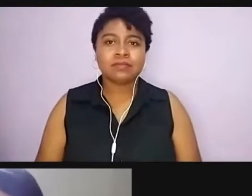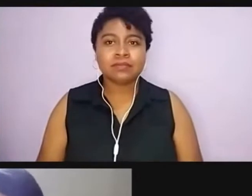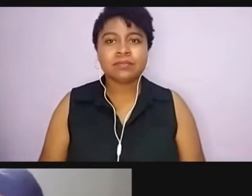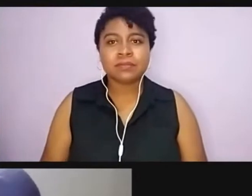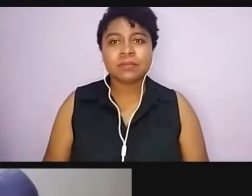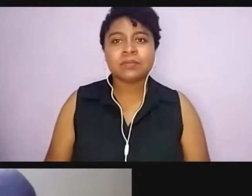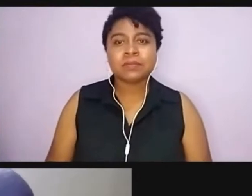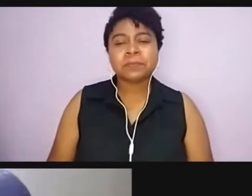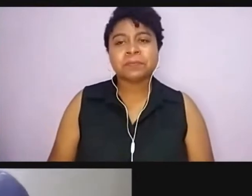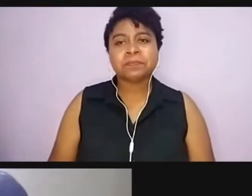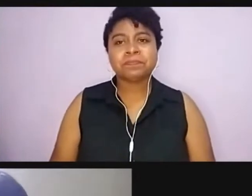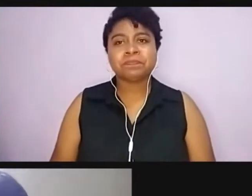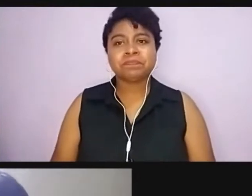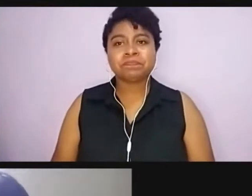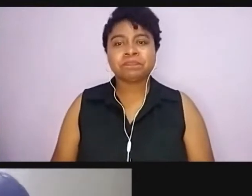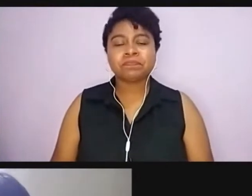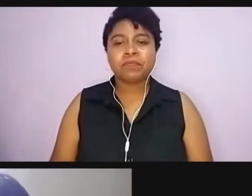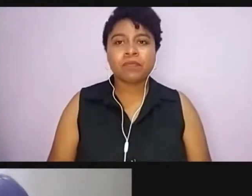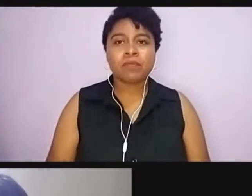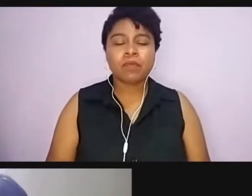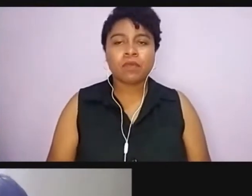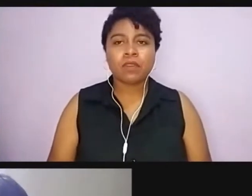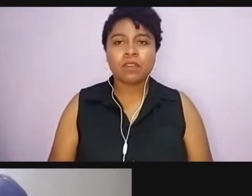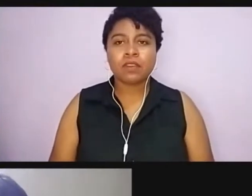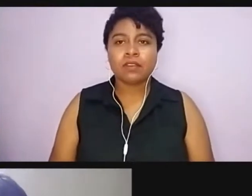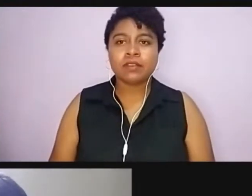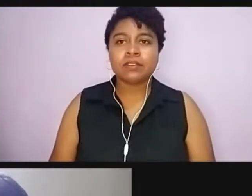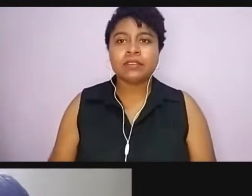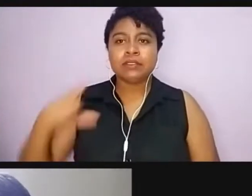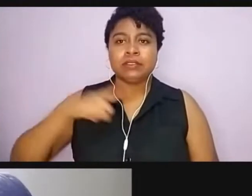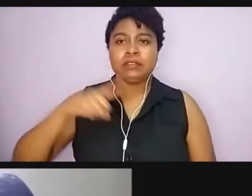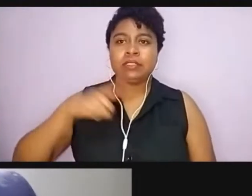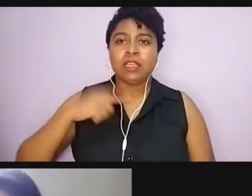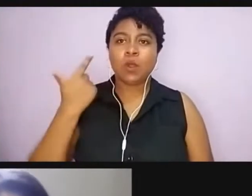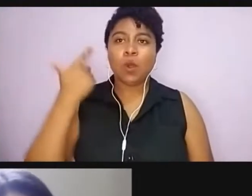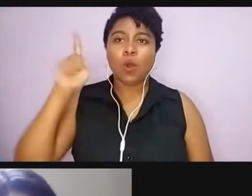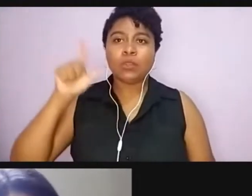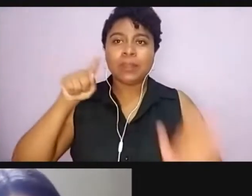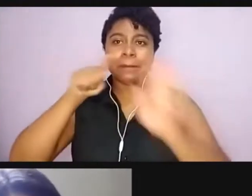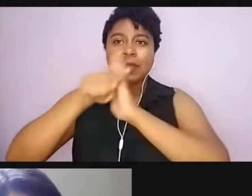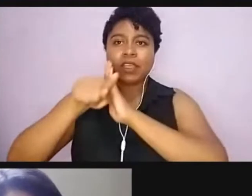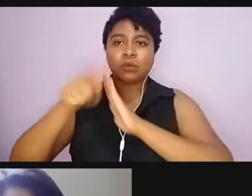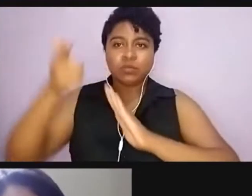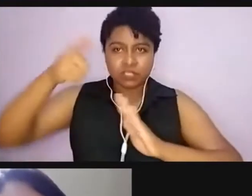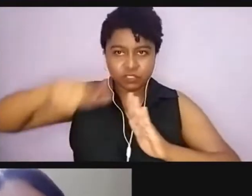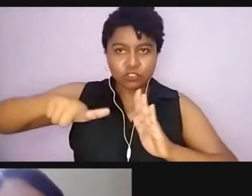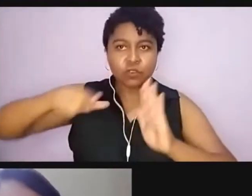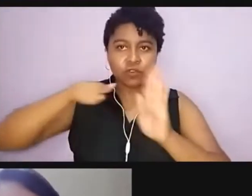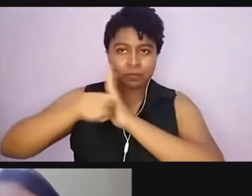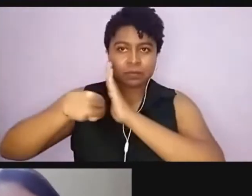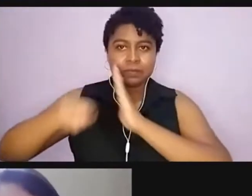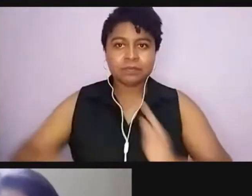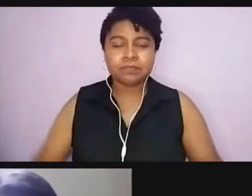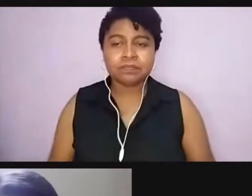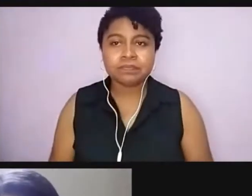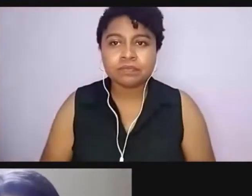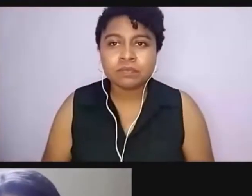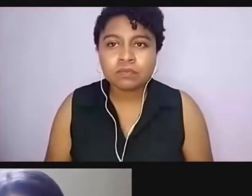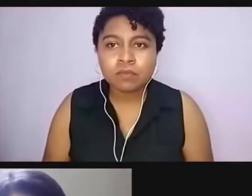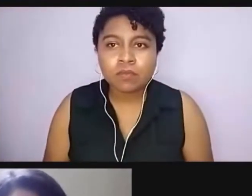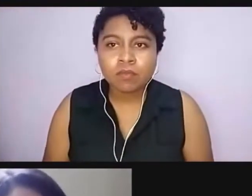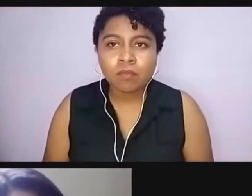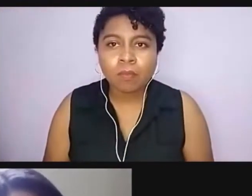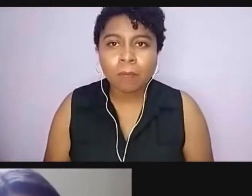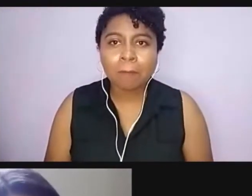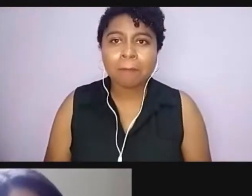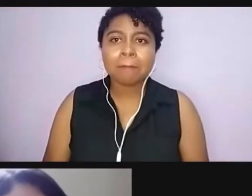exatamente. Exatamente. Tem uma outra aqui, uma pergunta da Thalita. Você acredita que dá para ser